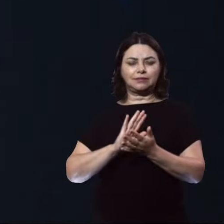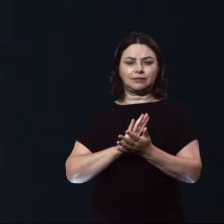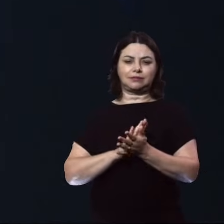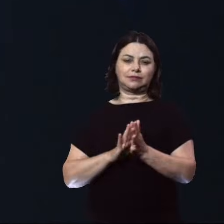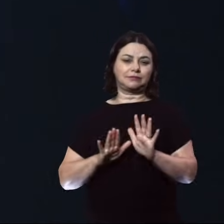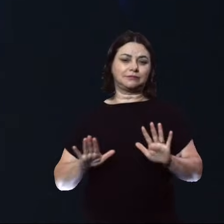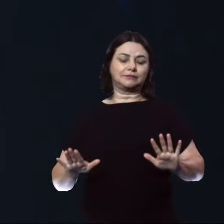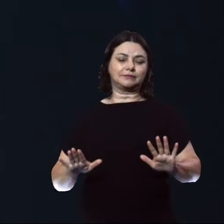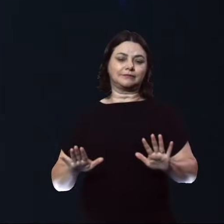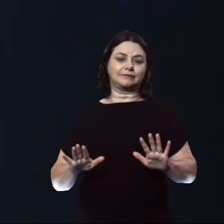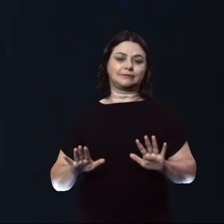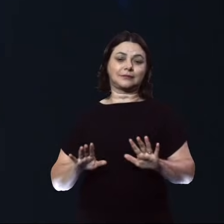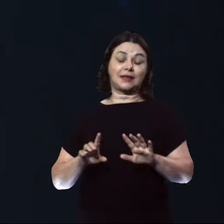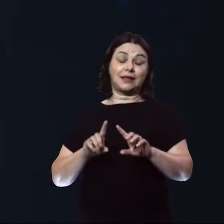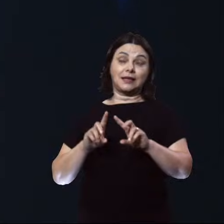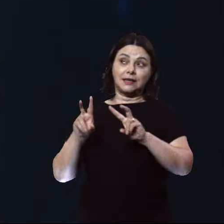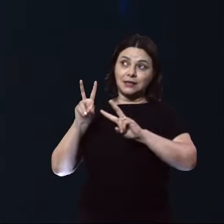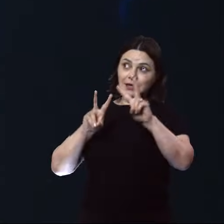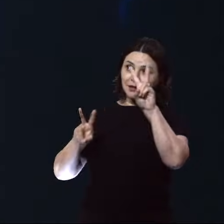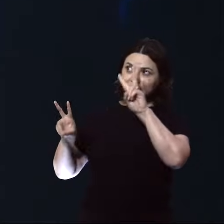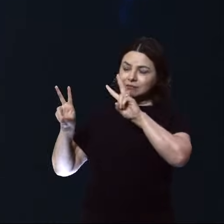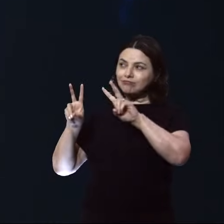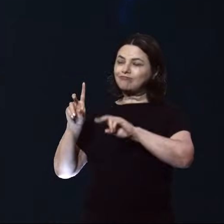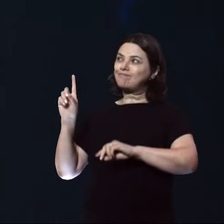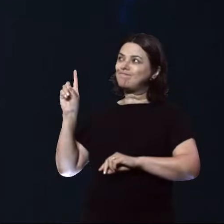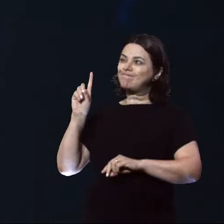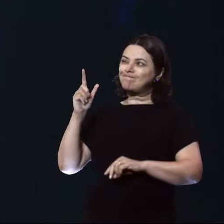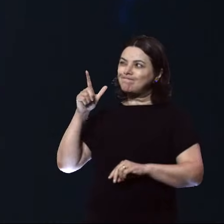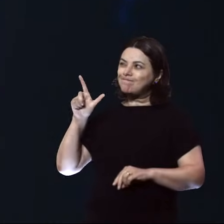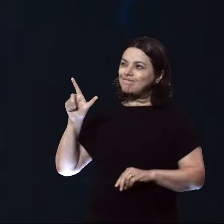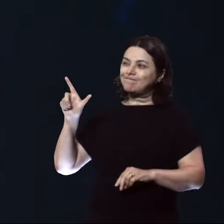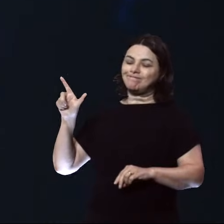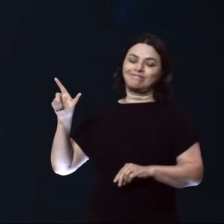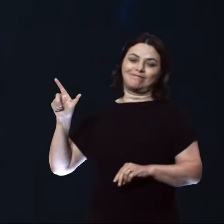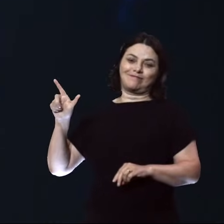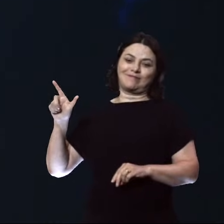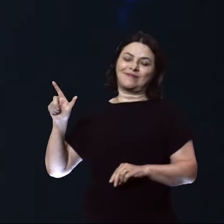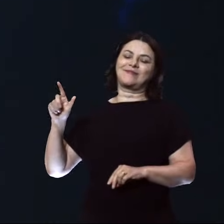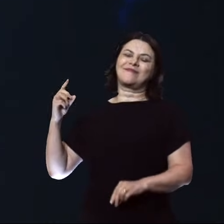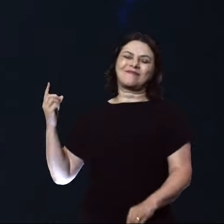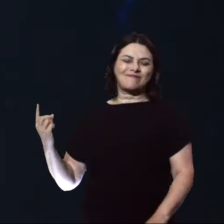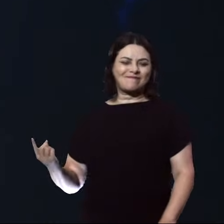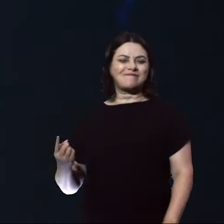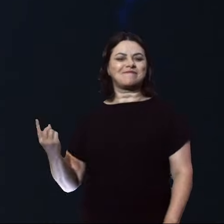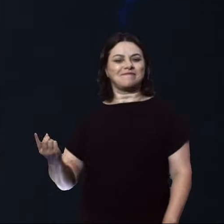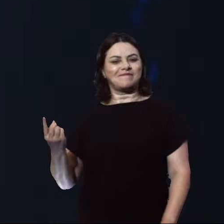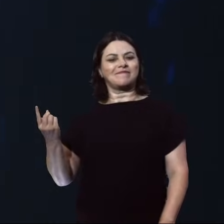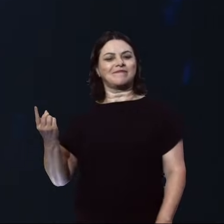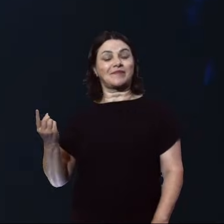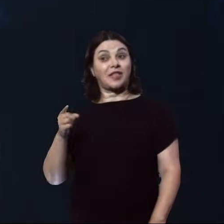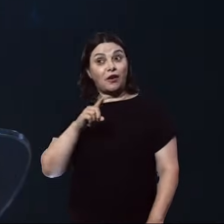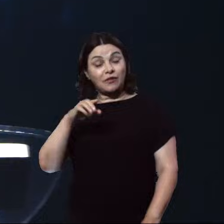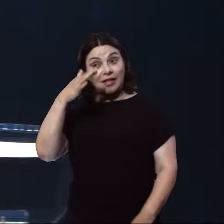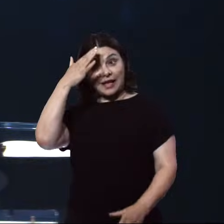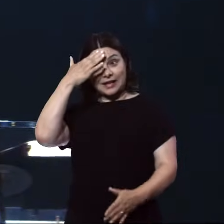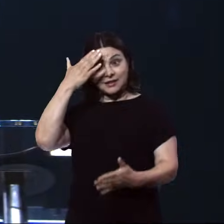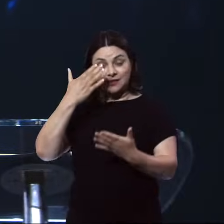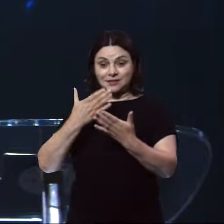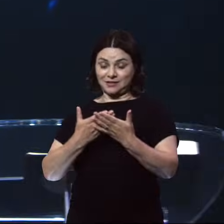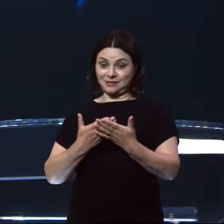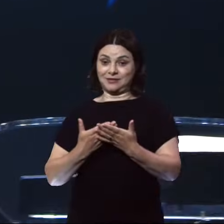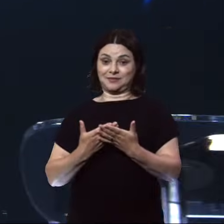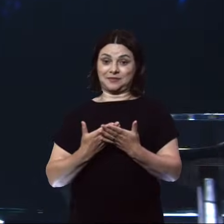veem são eternas. Você acredita nisso de verdade? Você acredita nisso de todo o seu